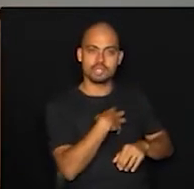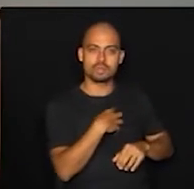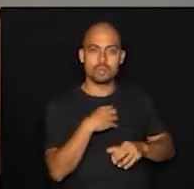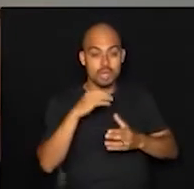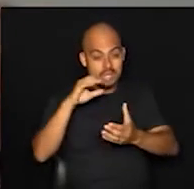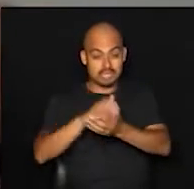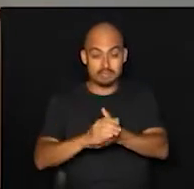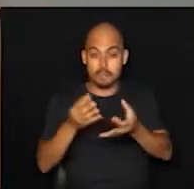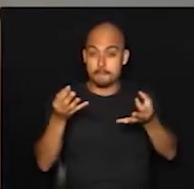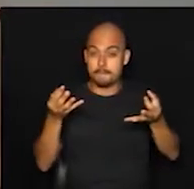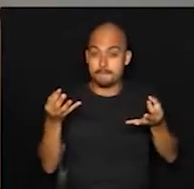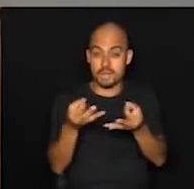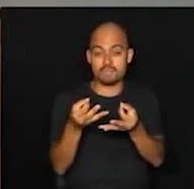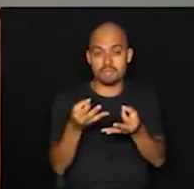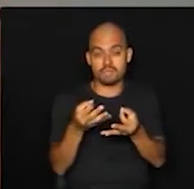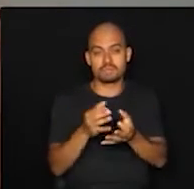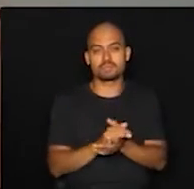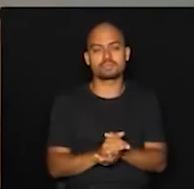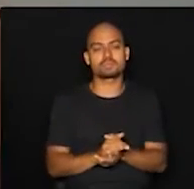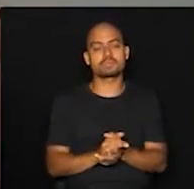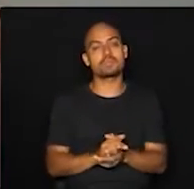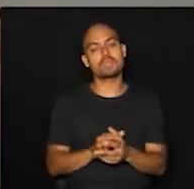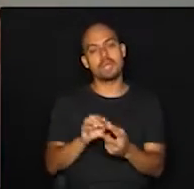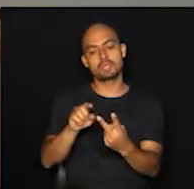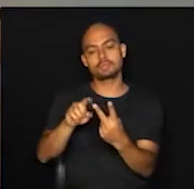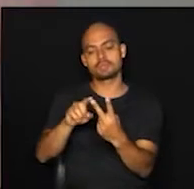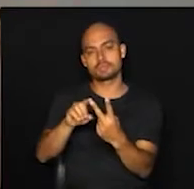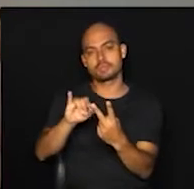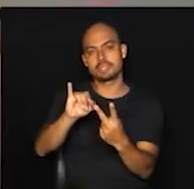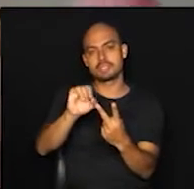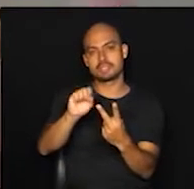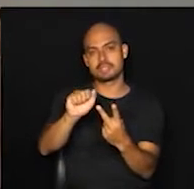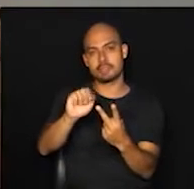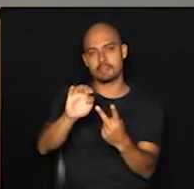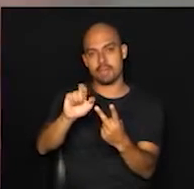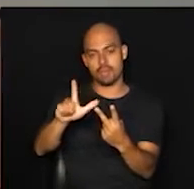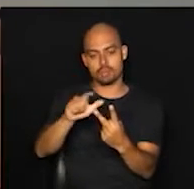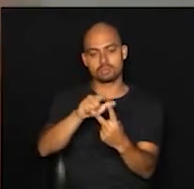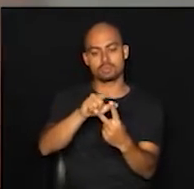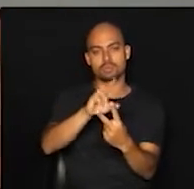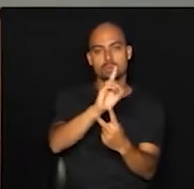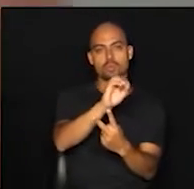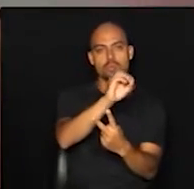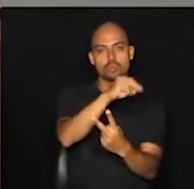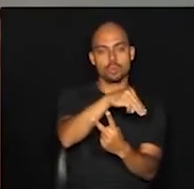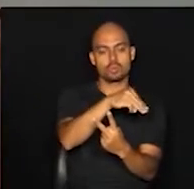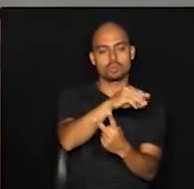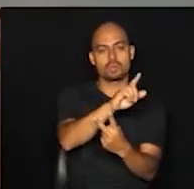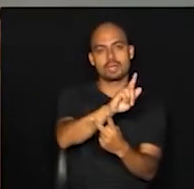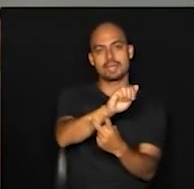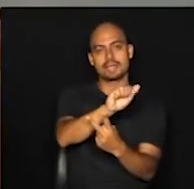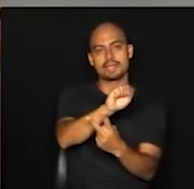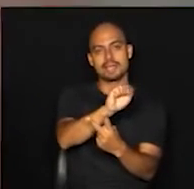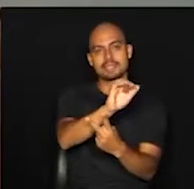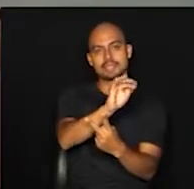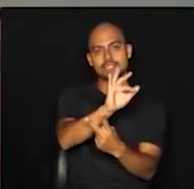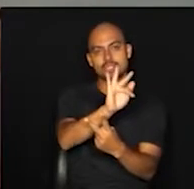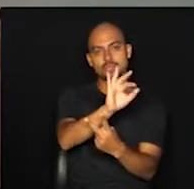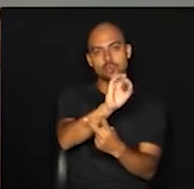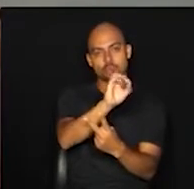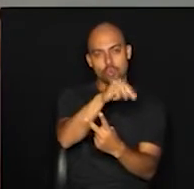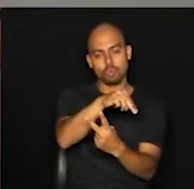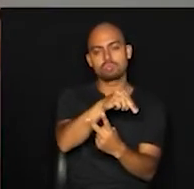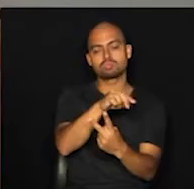fato, o casamento de Dona Isabel com Dom Gastão, o Conde de, foi muito produtivo, profícuo, eles passaram a se amar,